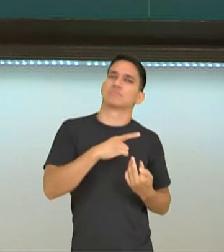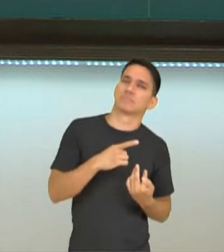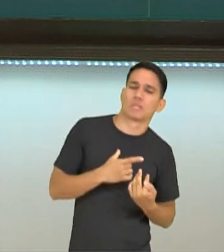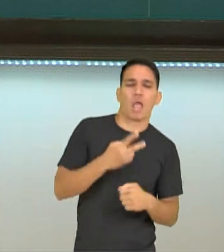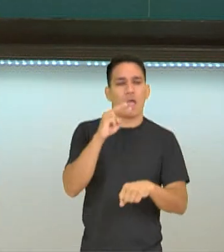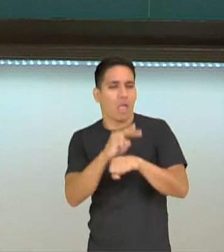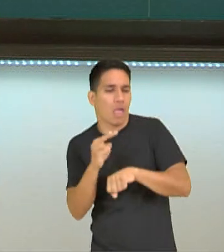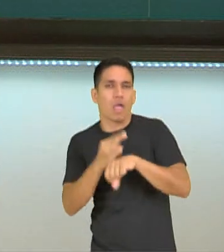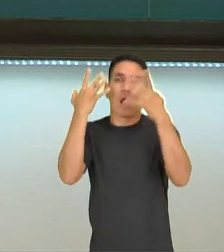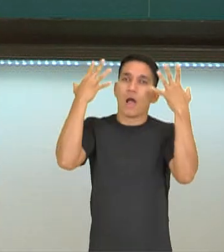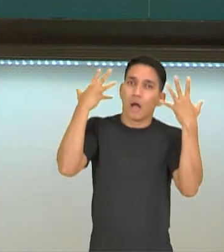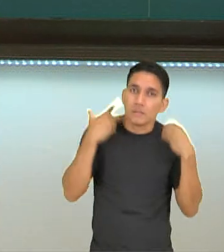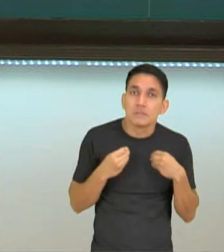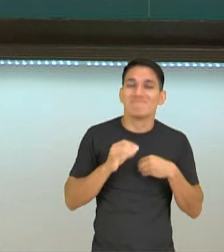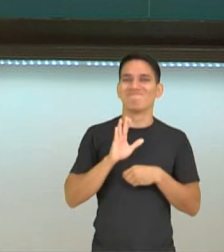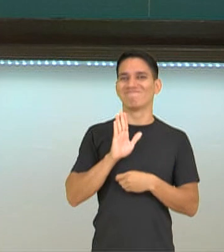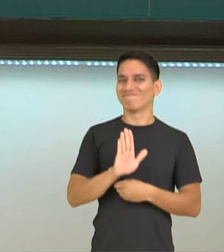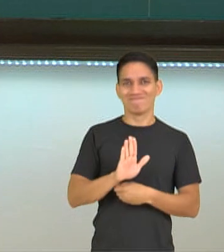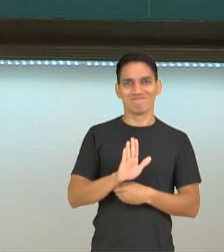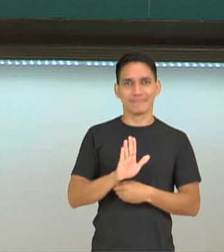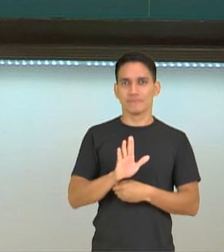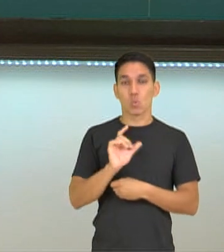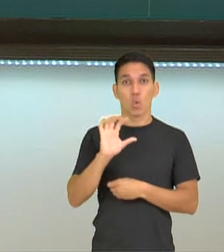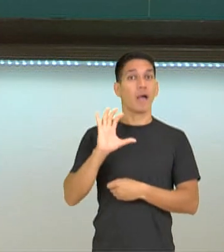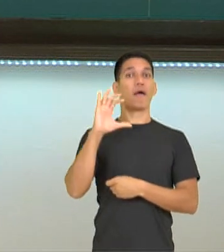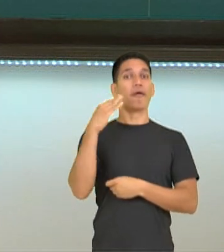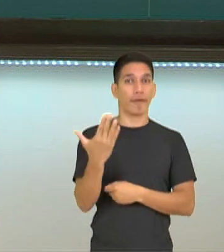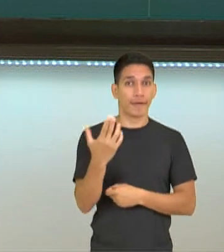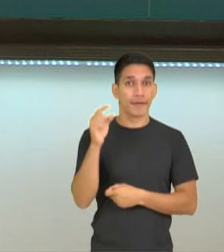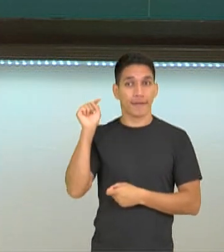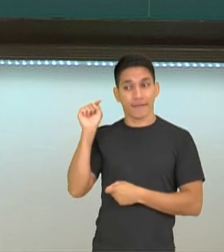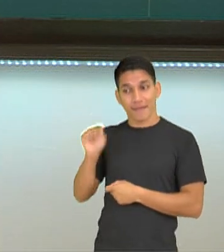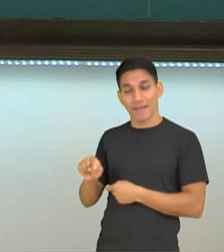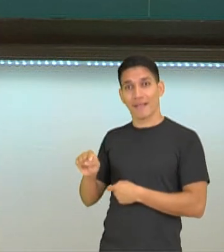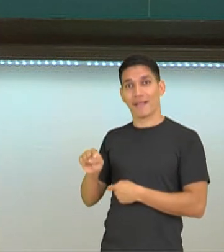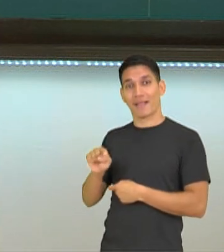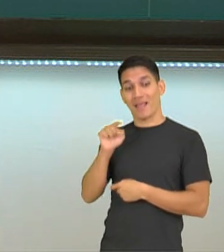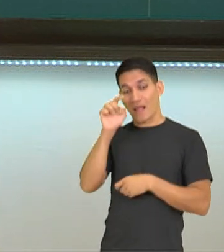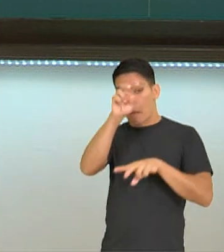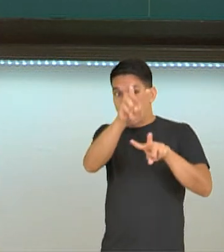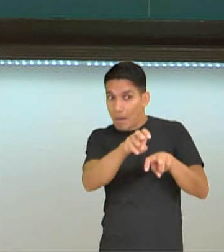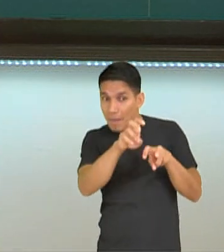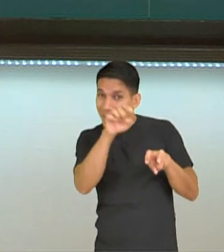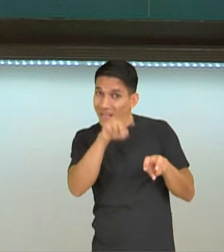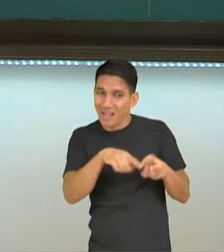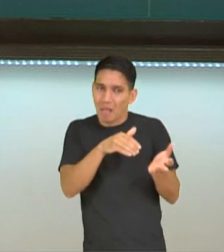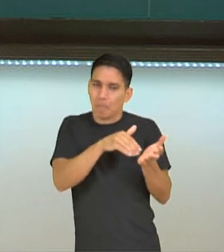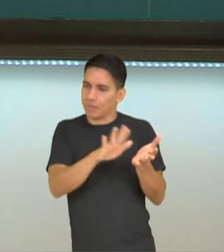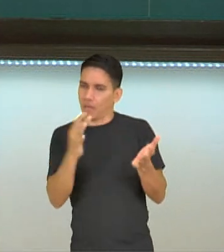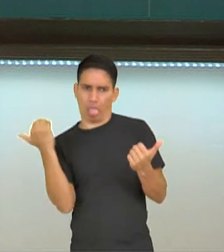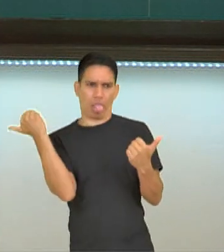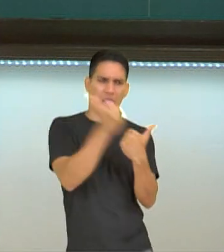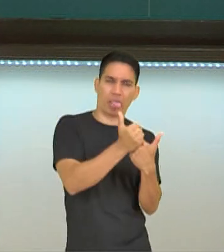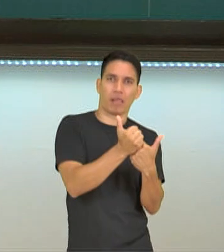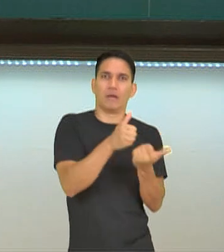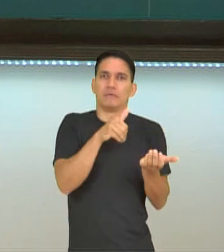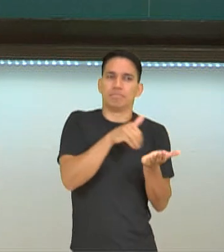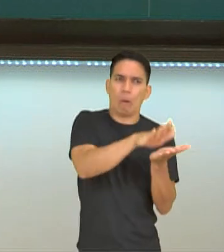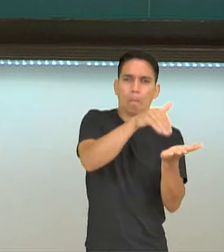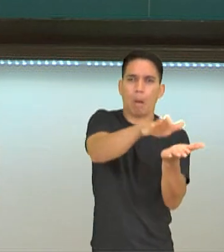criavam animais. Porém, o que vai acontecer? Esses camponeses, sendo expulsos dessas